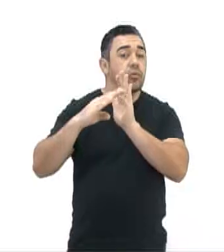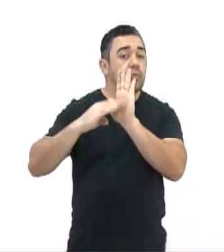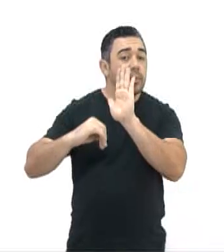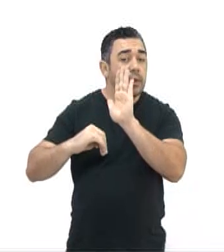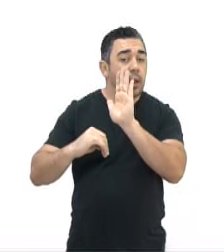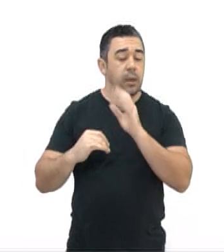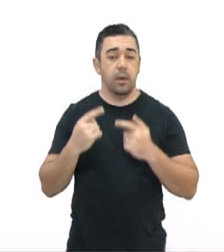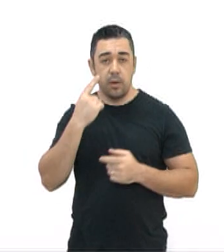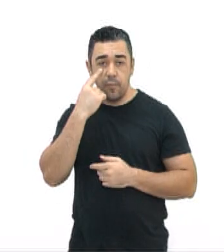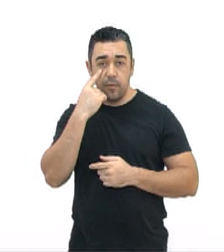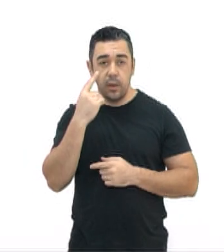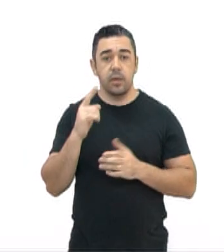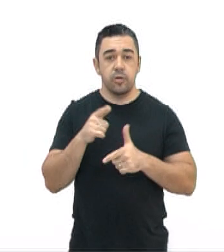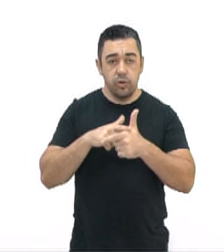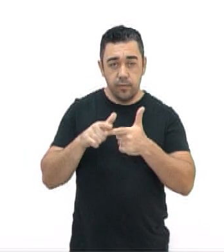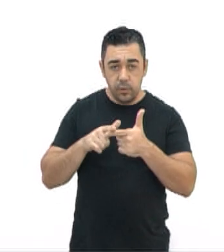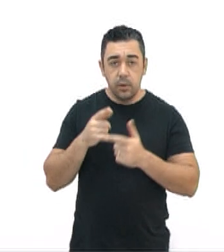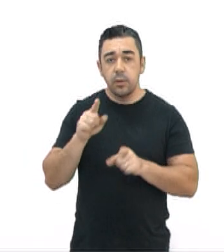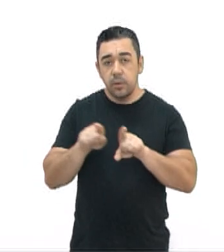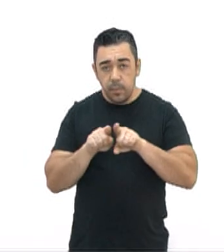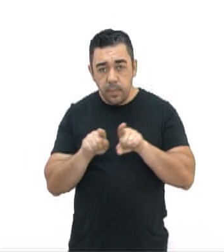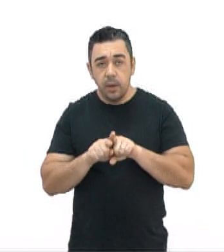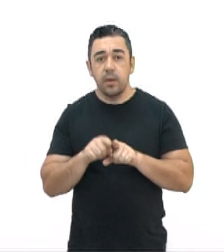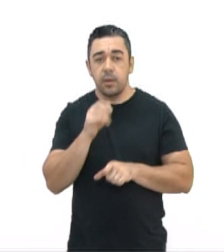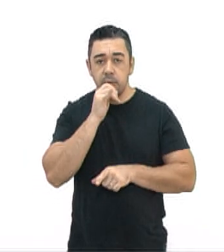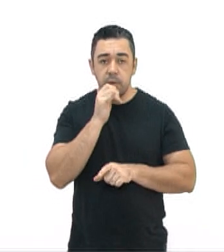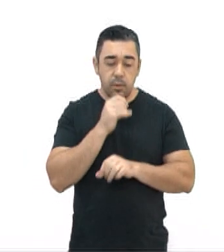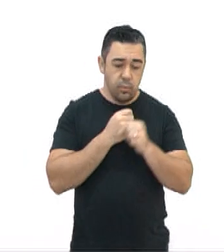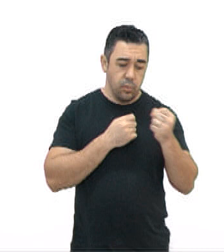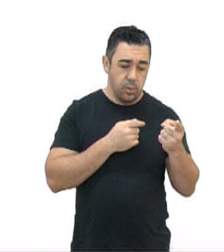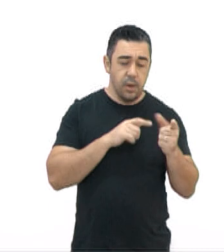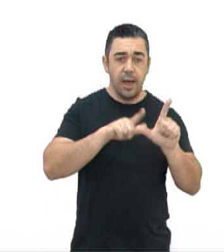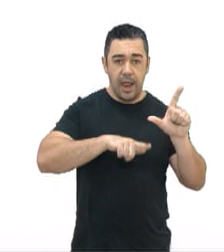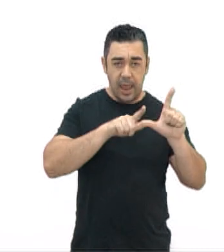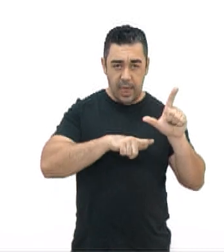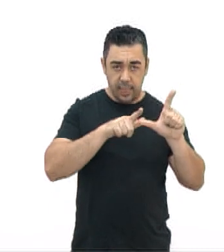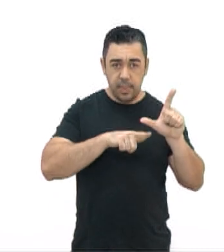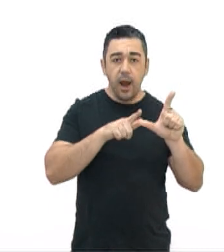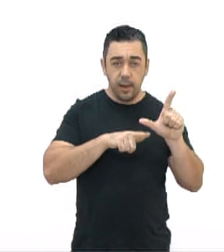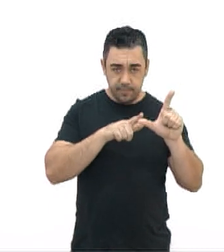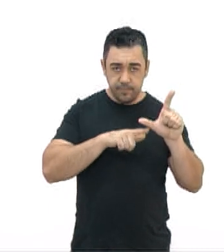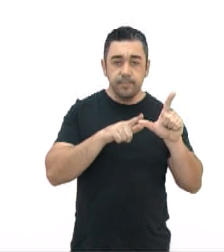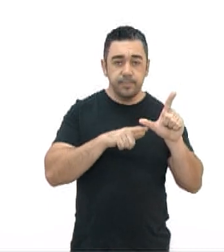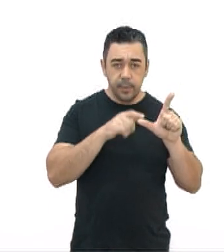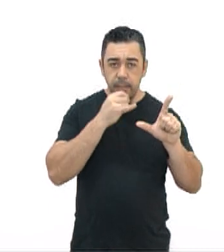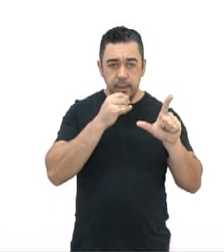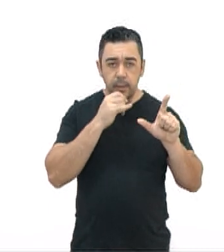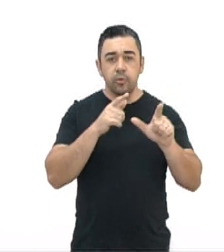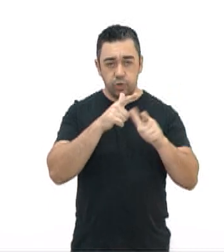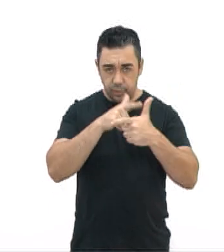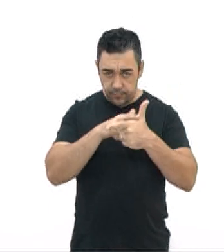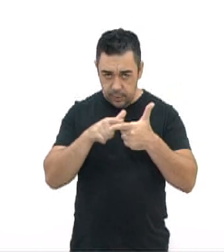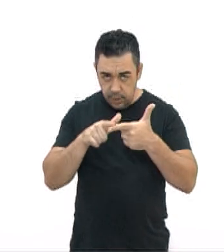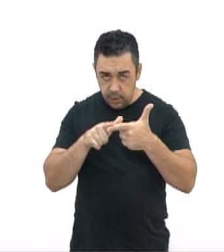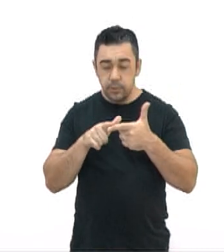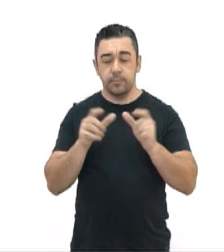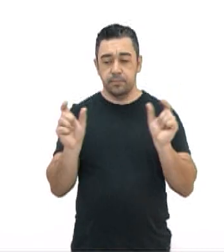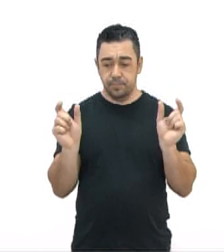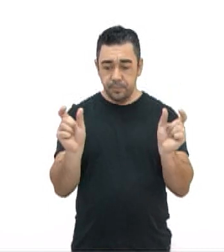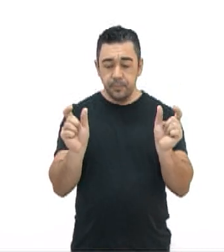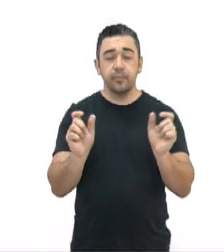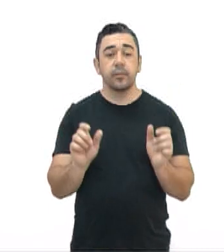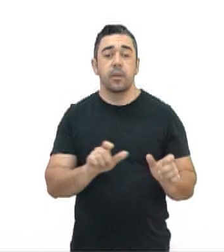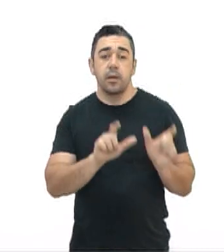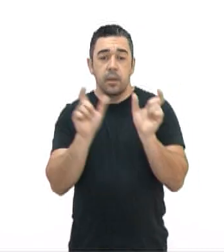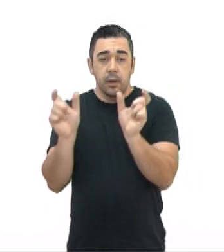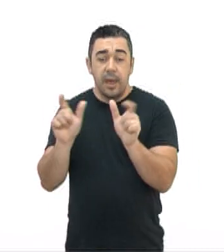Para dividir um monômio por outro, dividimos os coeficientes, ou seja, a parte numérica um pelo outro, entre si, e